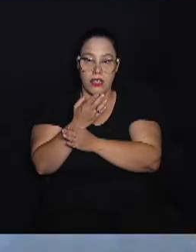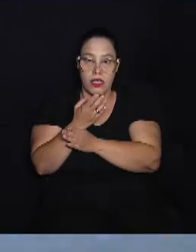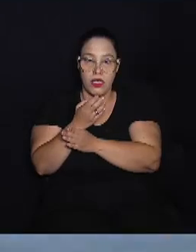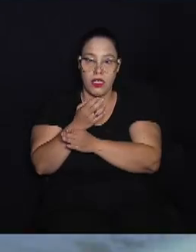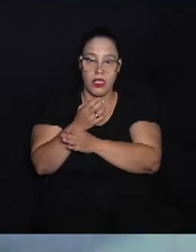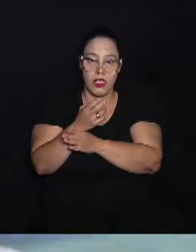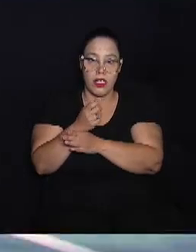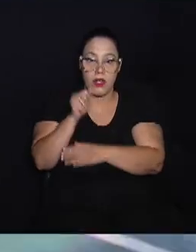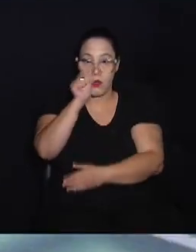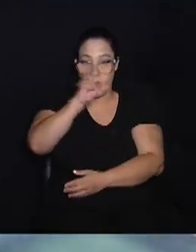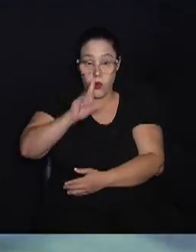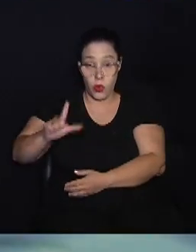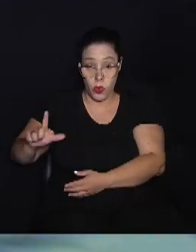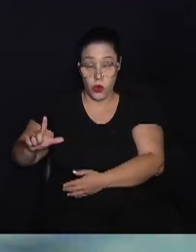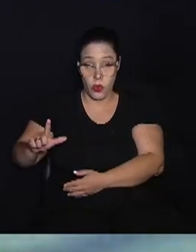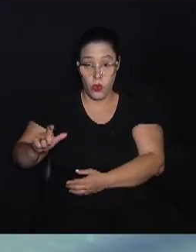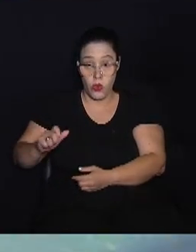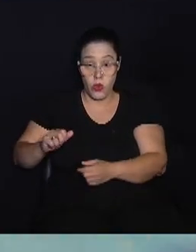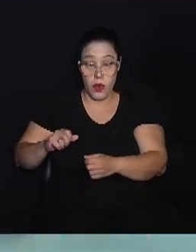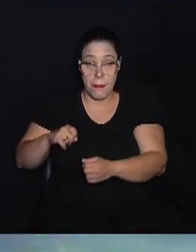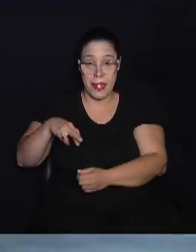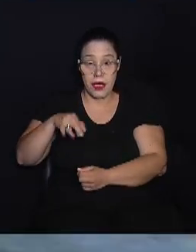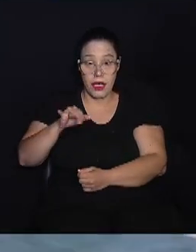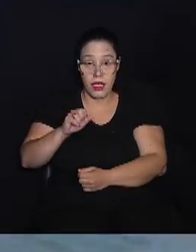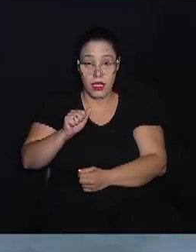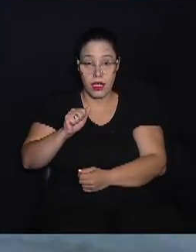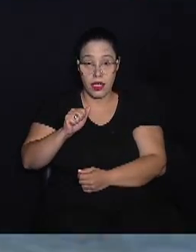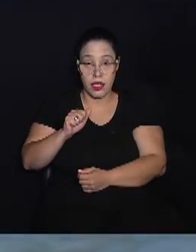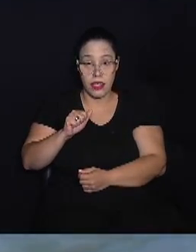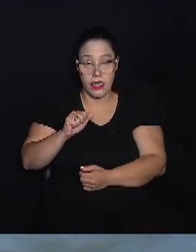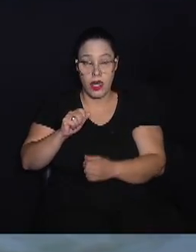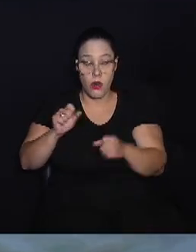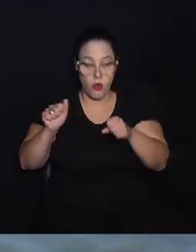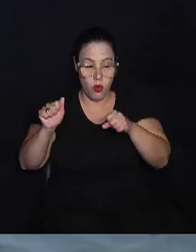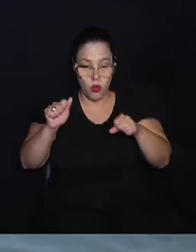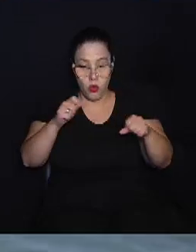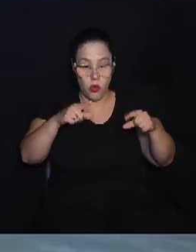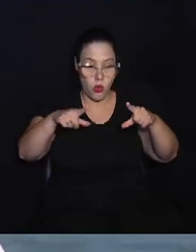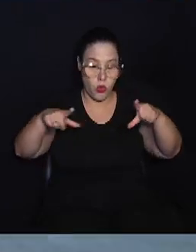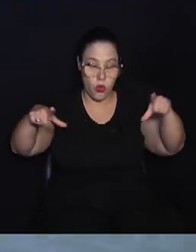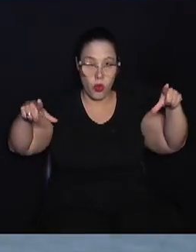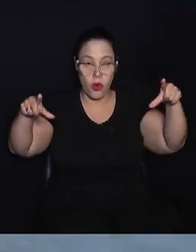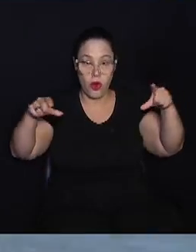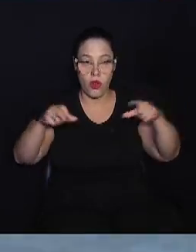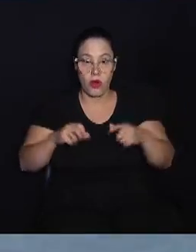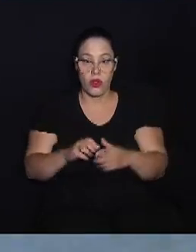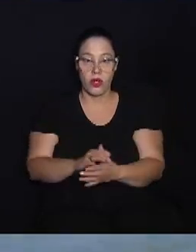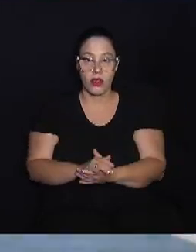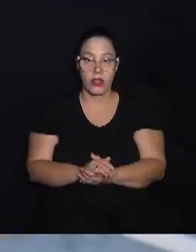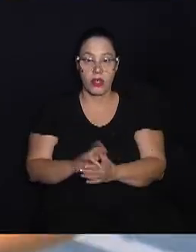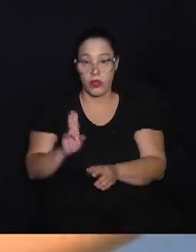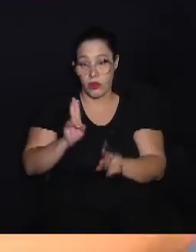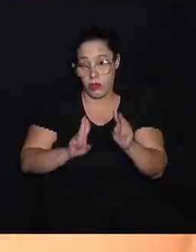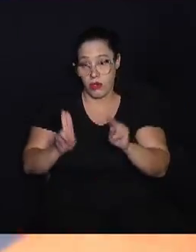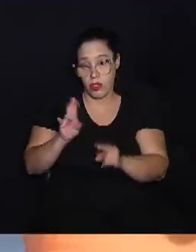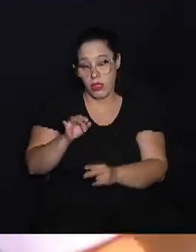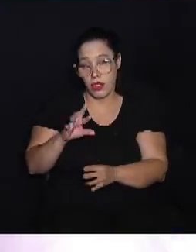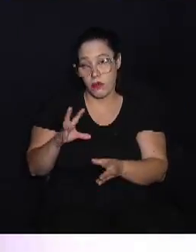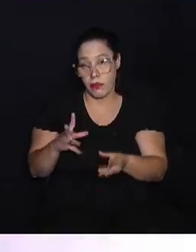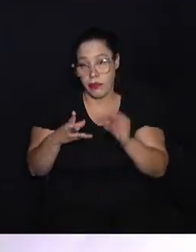infinita. Ele transforma energia mecânica em energia luminosa. E usando materiais